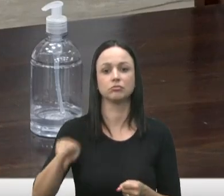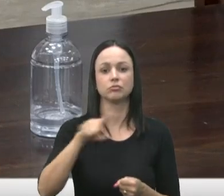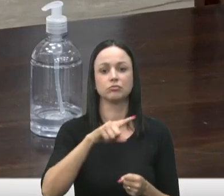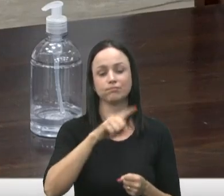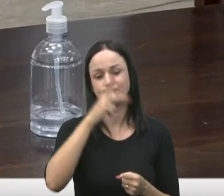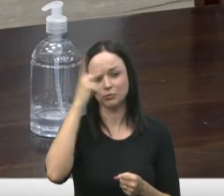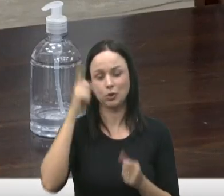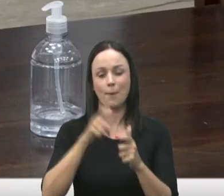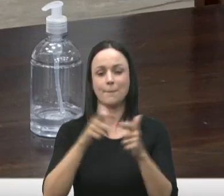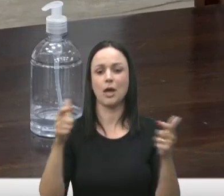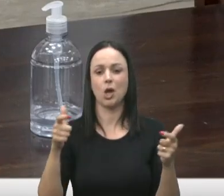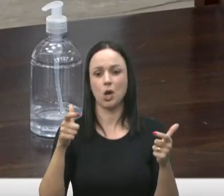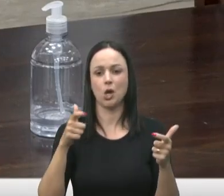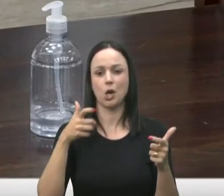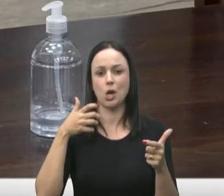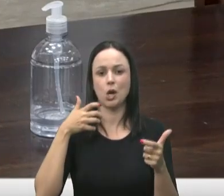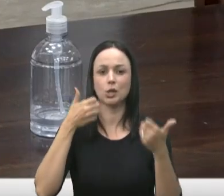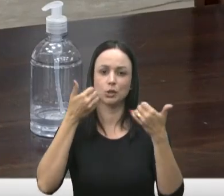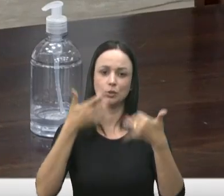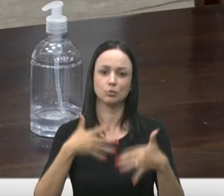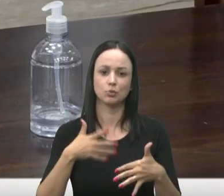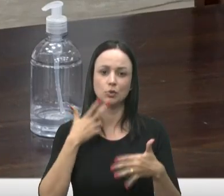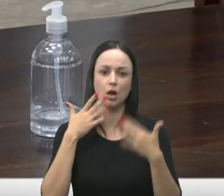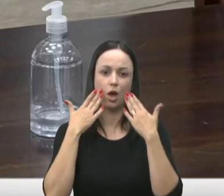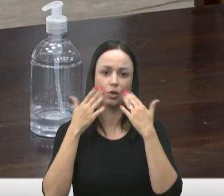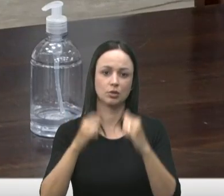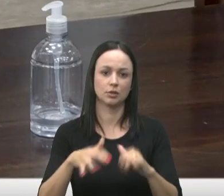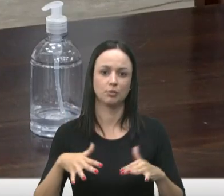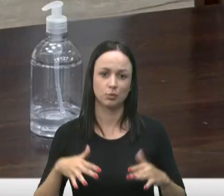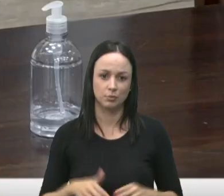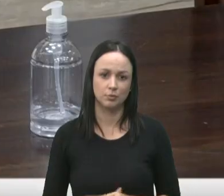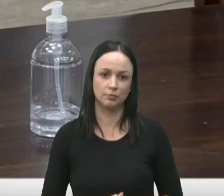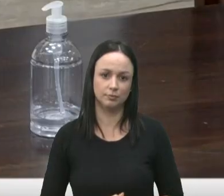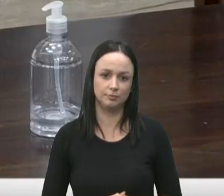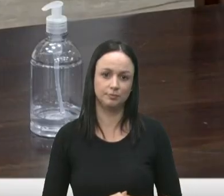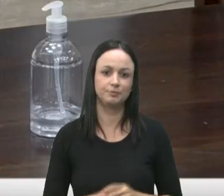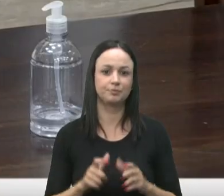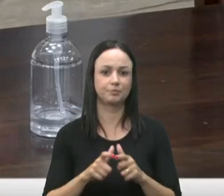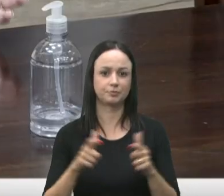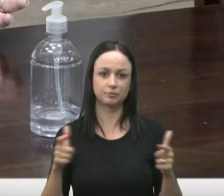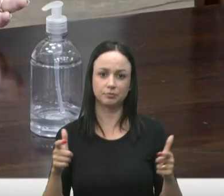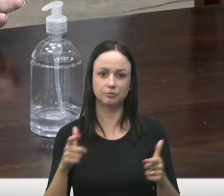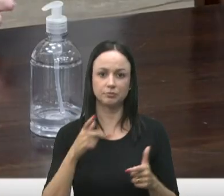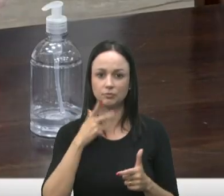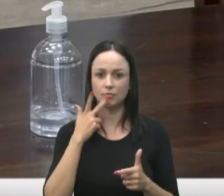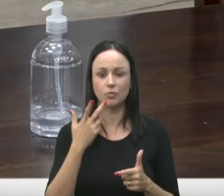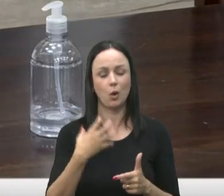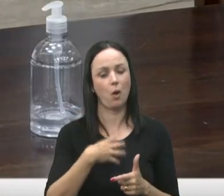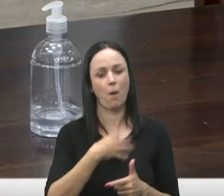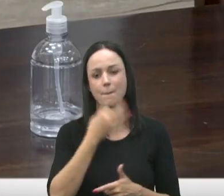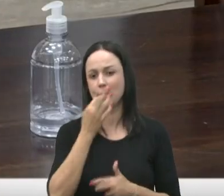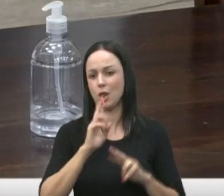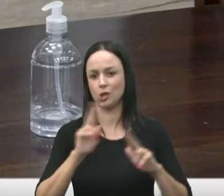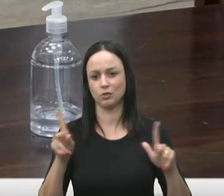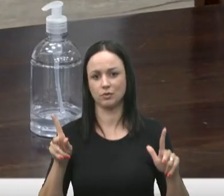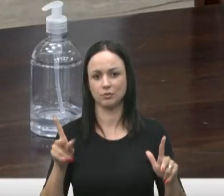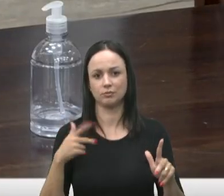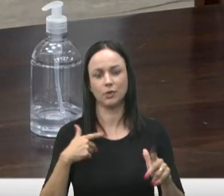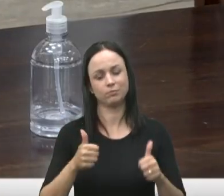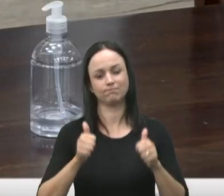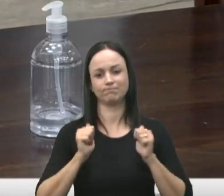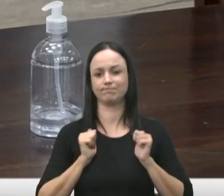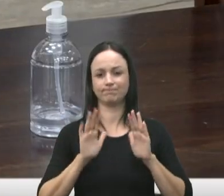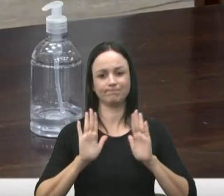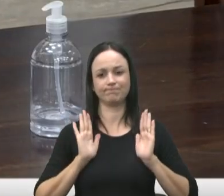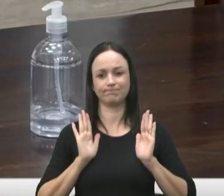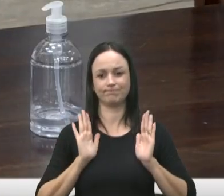das pessoas dita numa audiência pública. Então, a maioria se colocou de uma outra forma, então eu recuo.